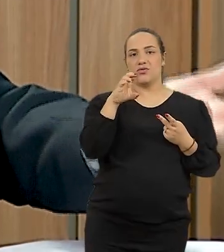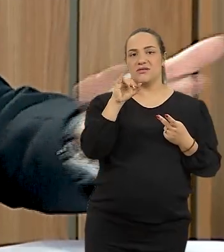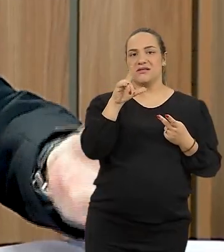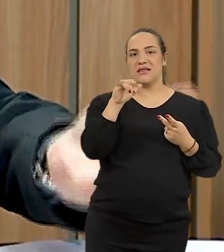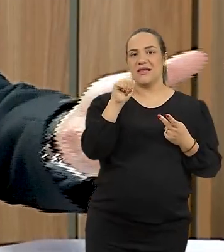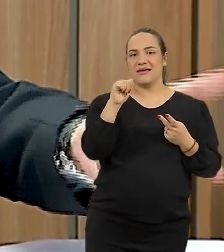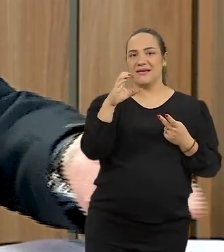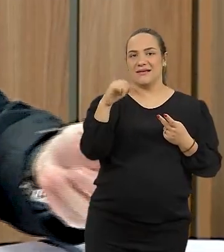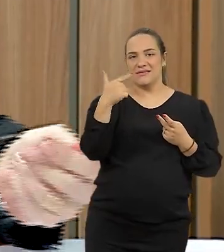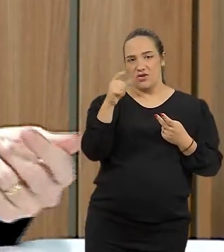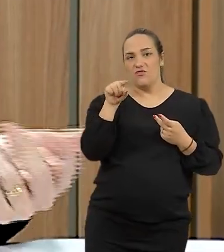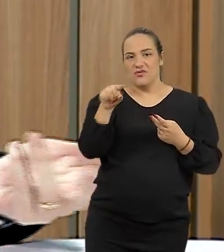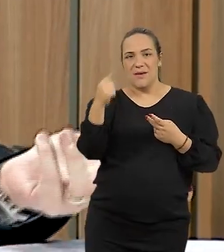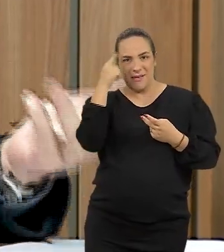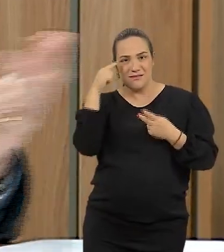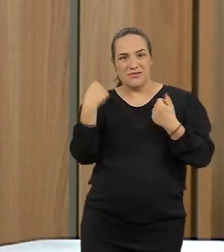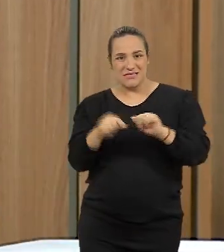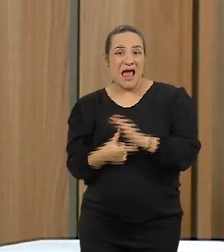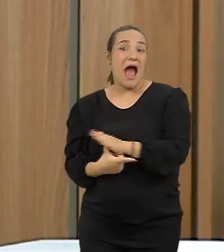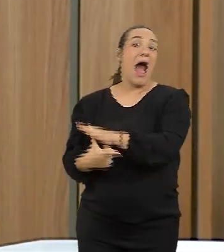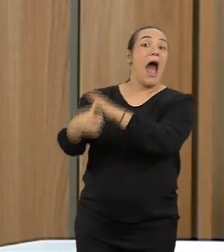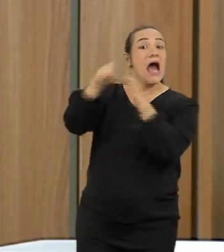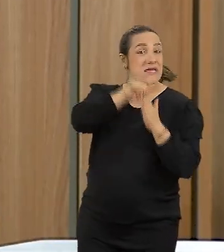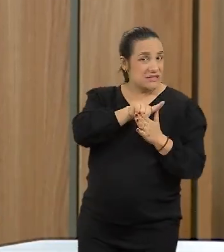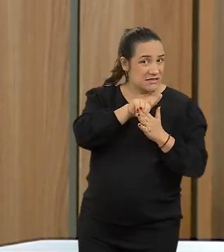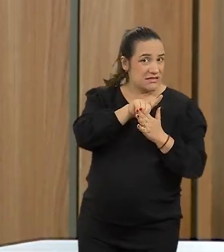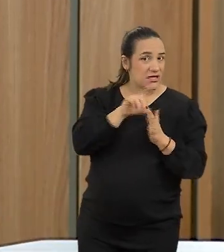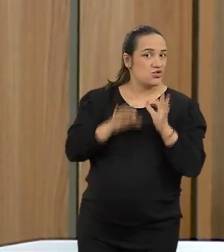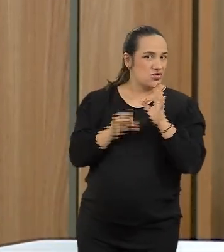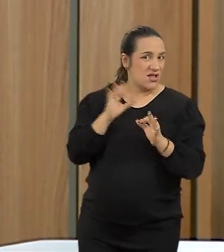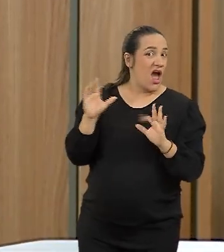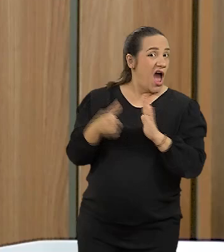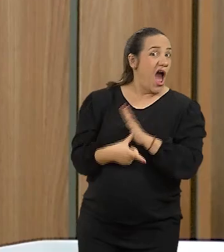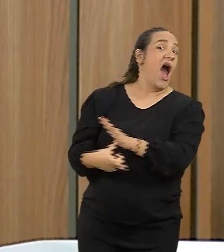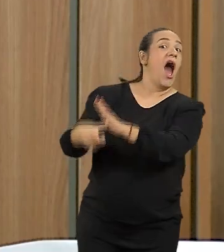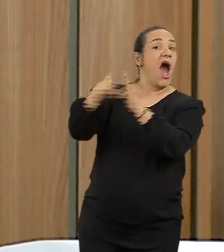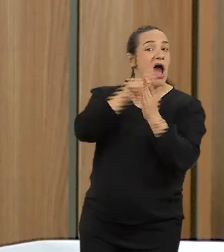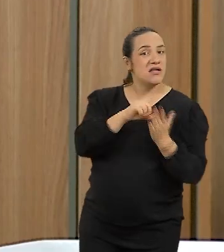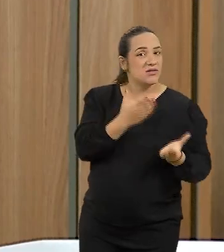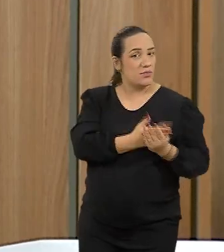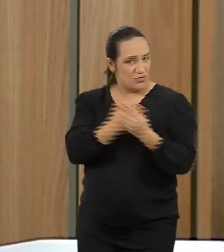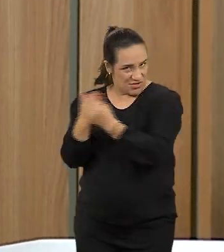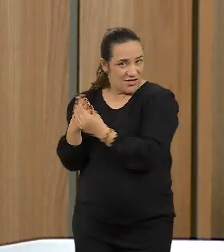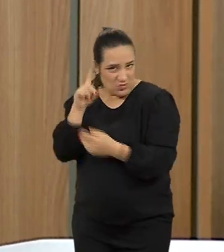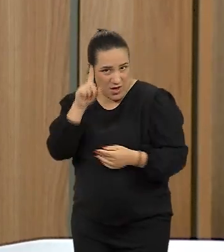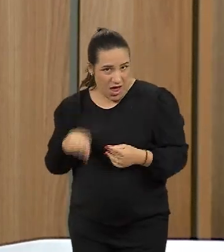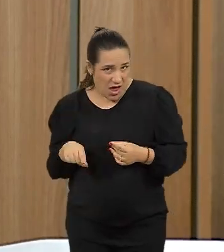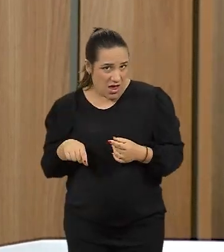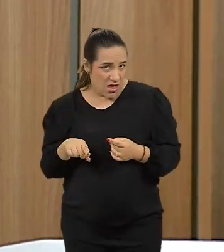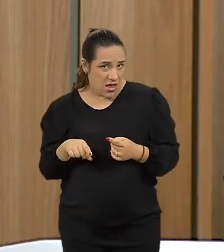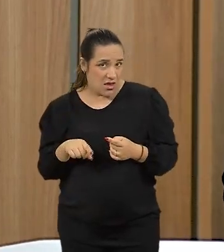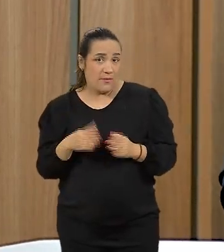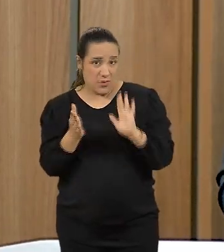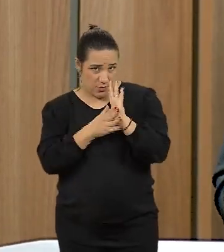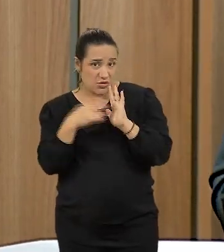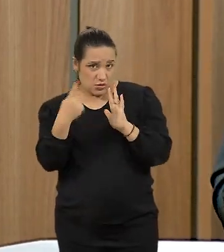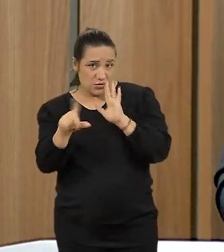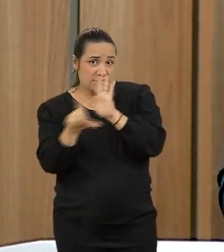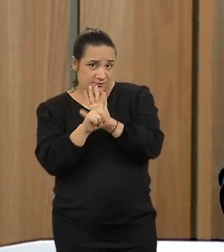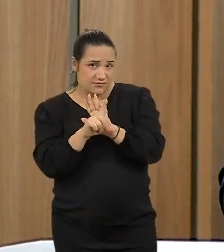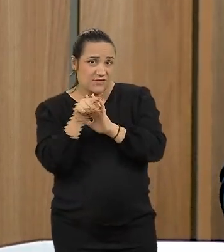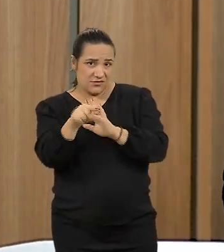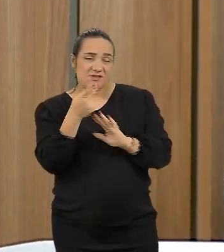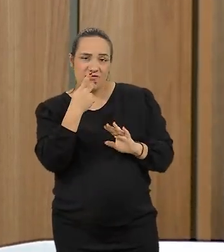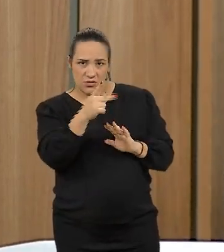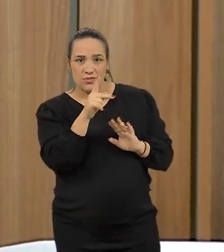ela fosse prévia ao ajuizamento da ação. É isso que eu acho que seria uma proposta legislativa que o senhor